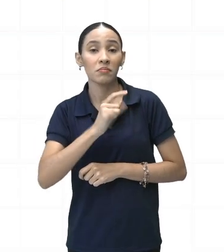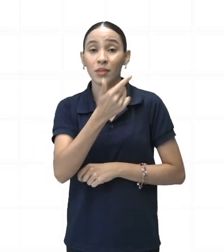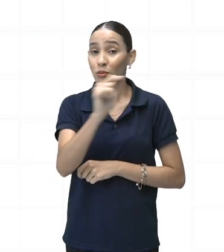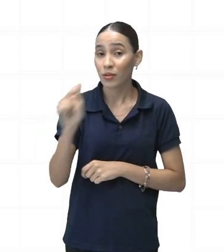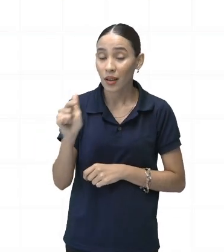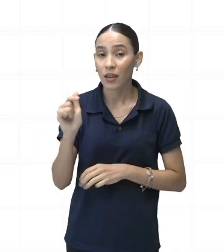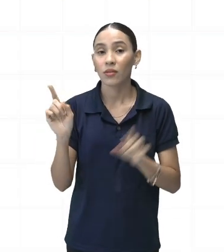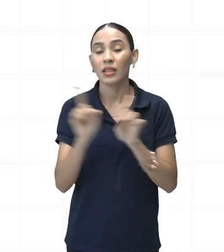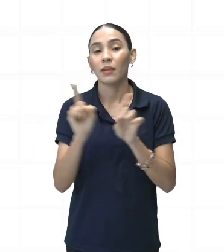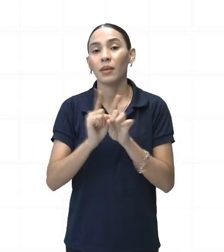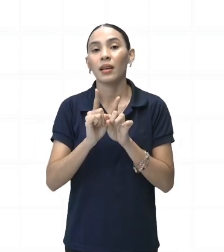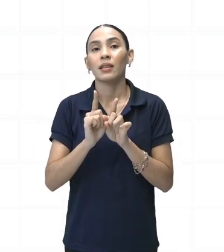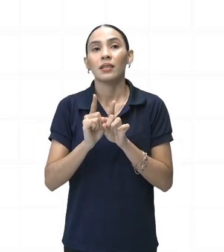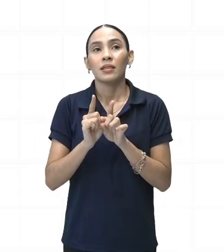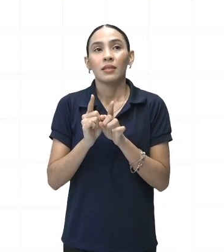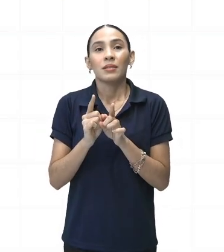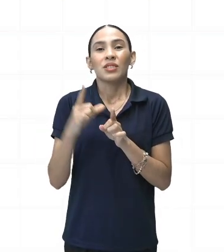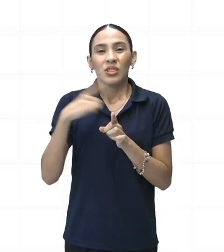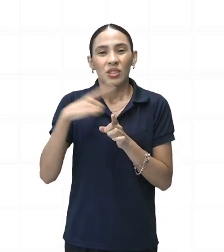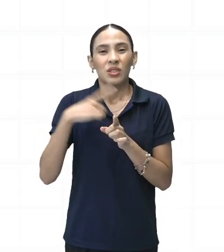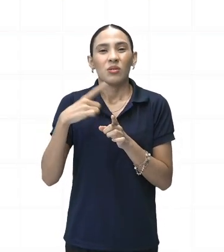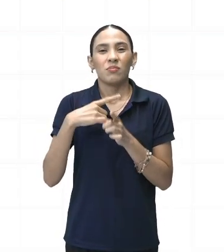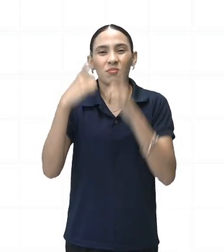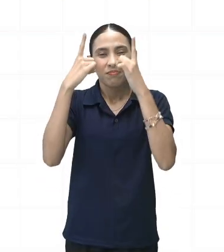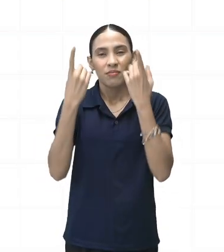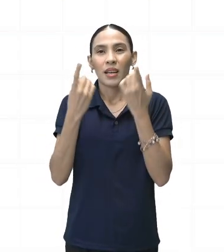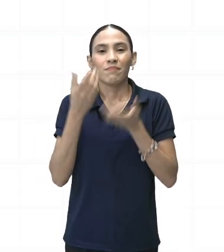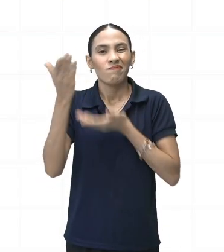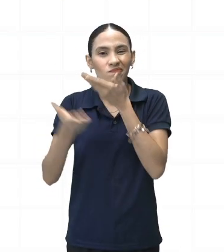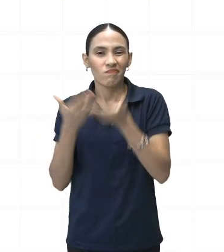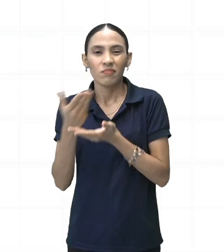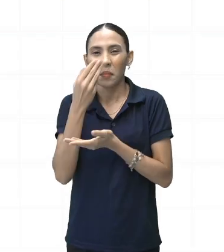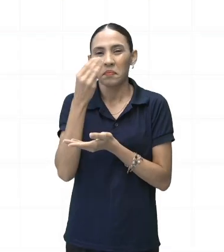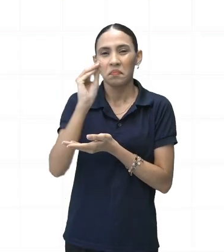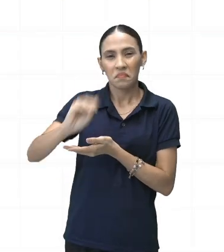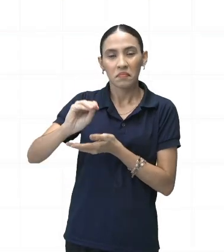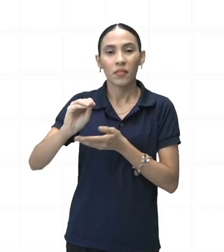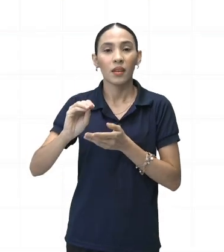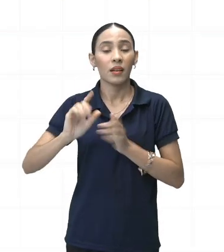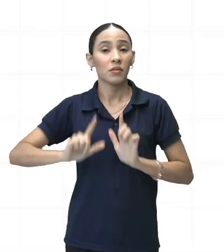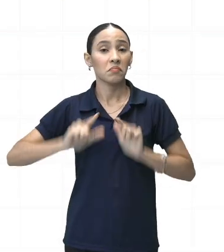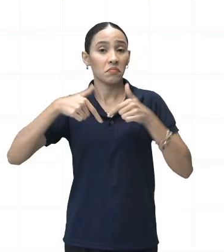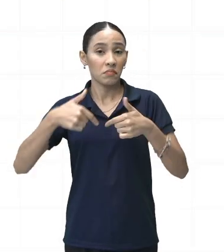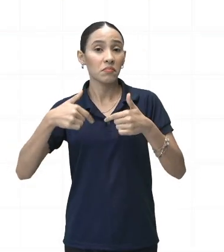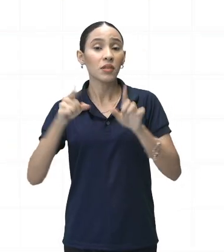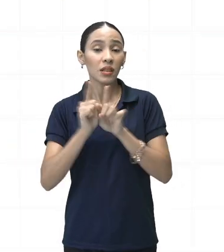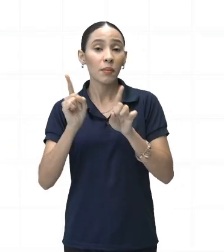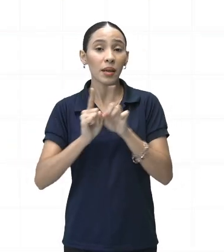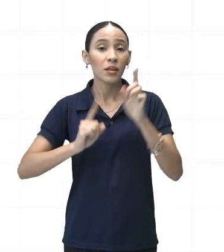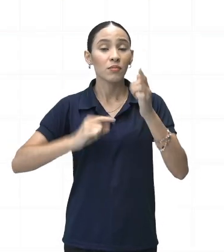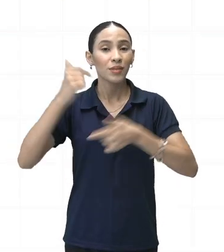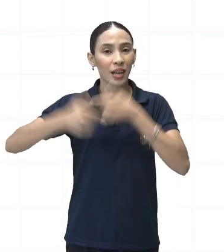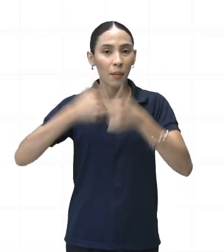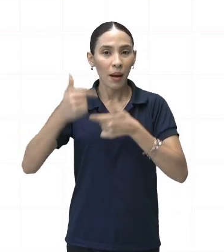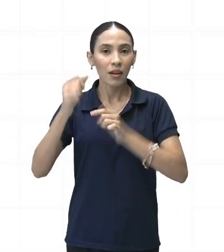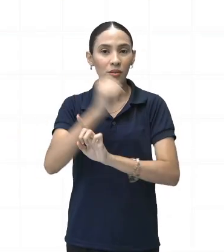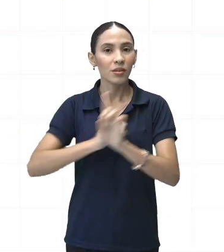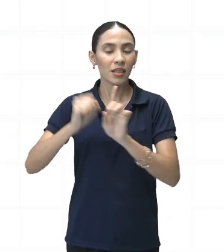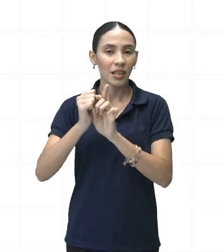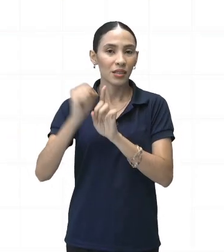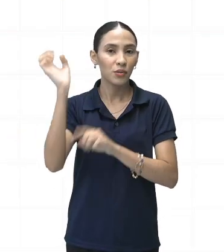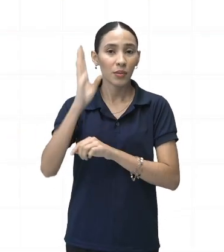tiveram, e eles eram destratados em relação à sua postura e à sua função no meio da sociedade do